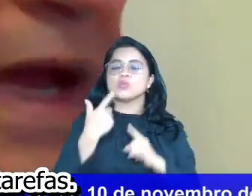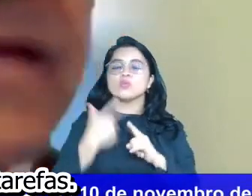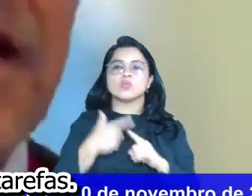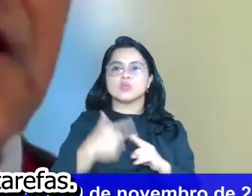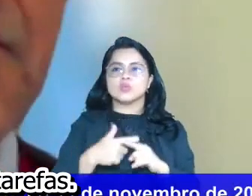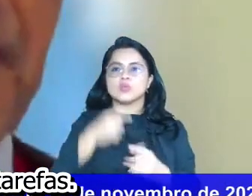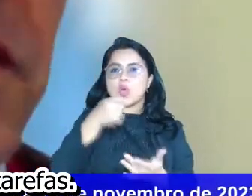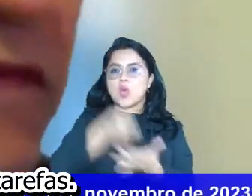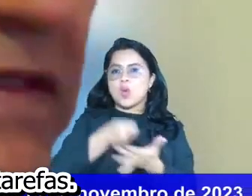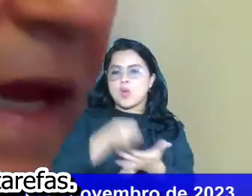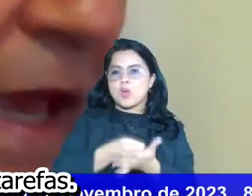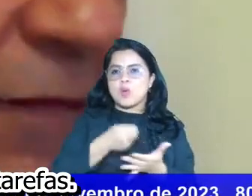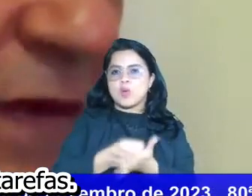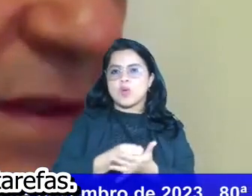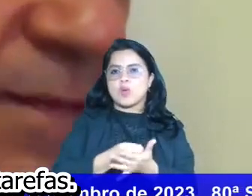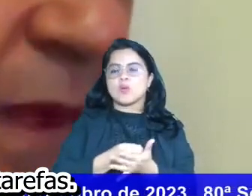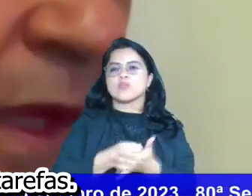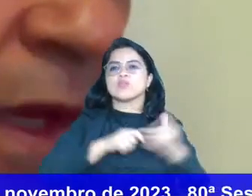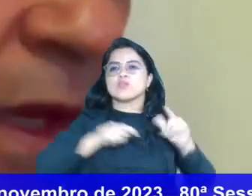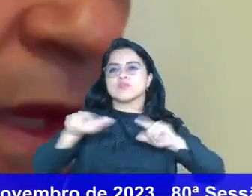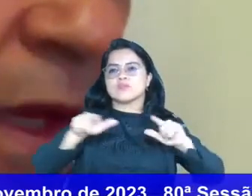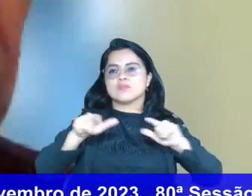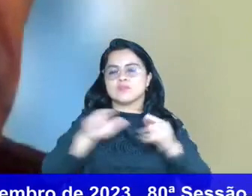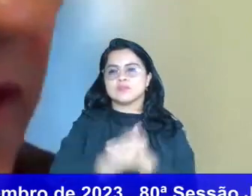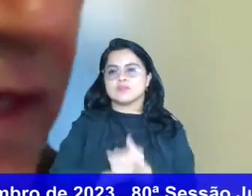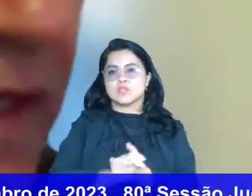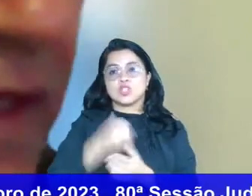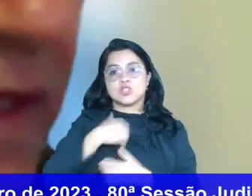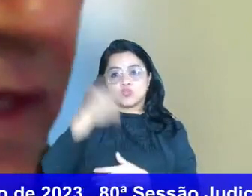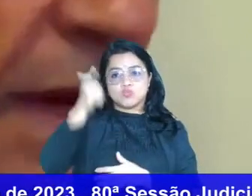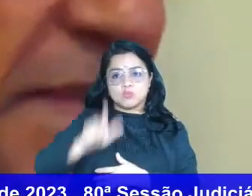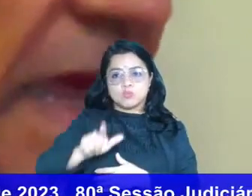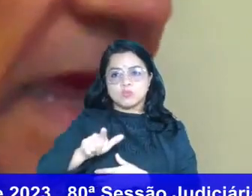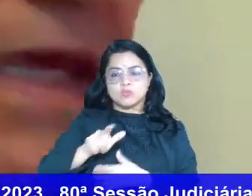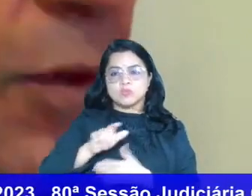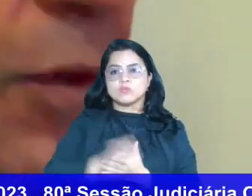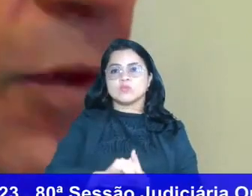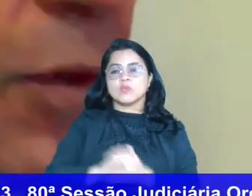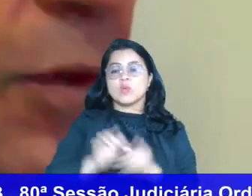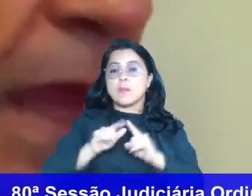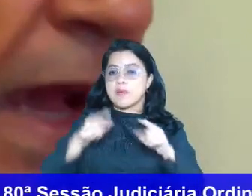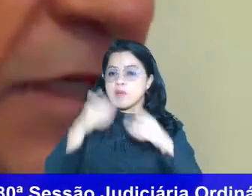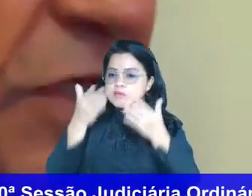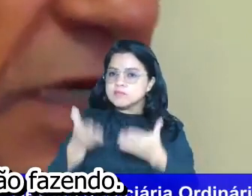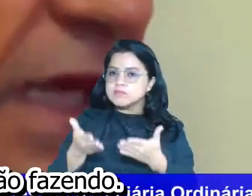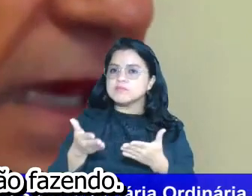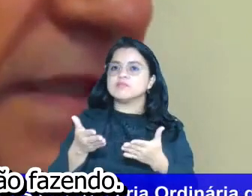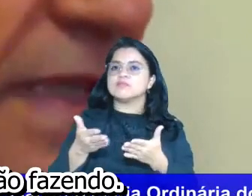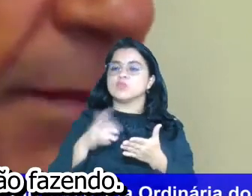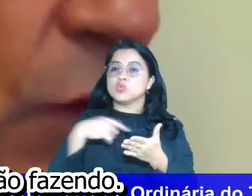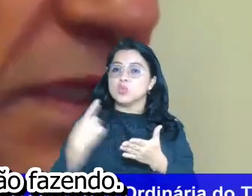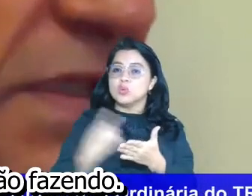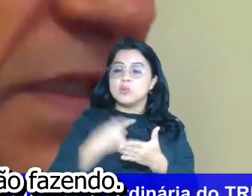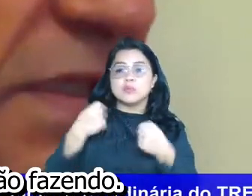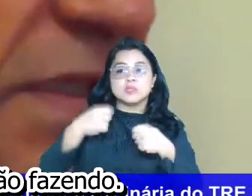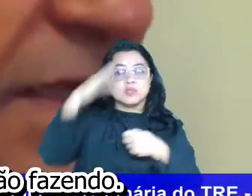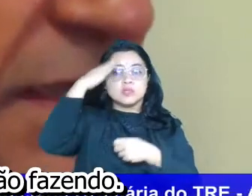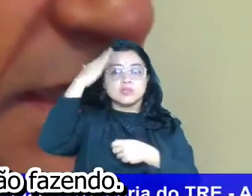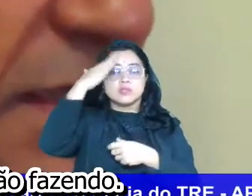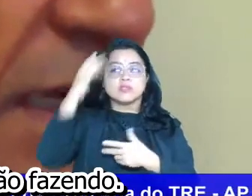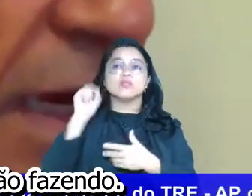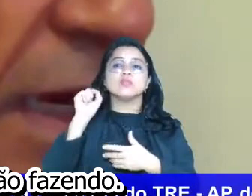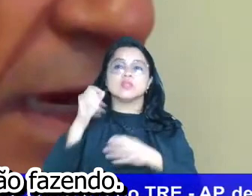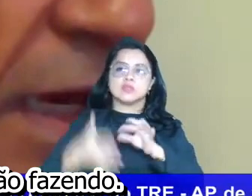que sejam cobrados nas respectivas tarefas. Vou repetir aqui, mas é aquilo, né? A gente tem que saber o que as